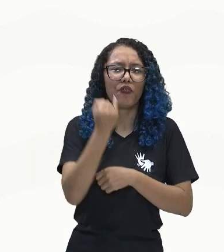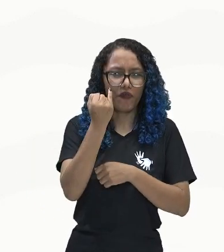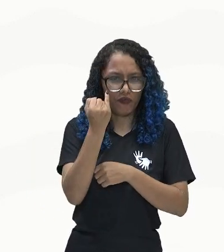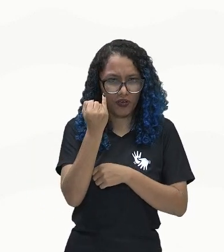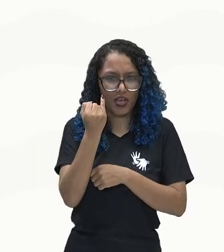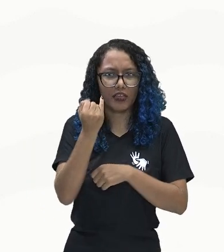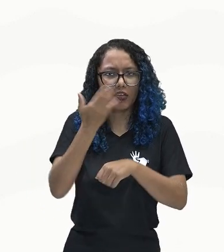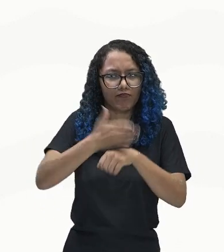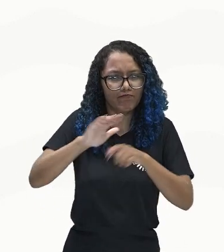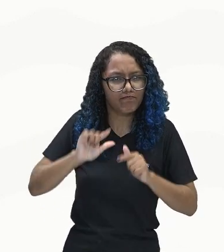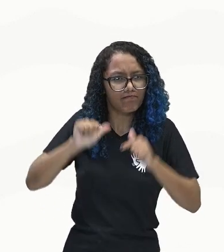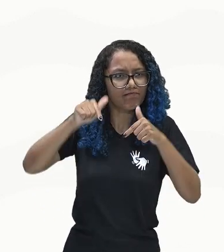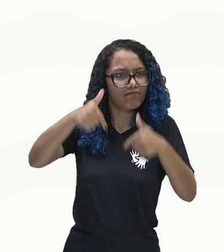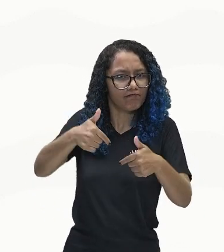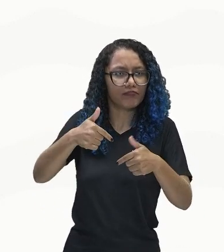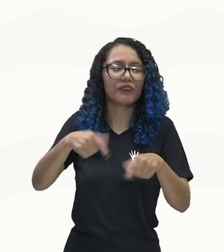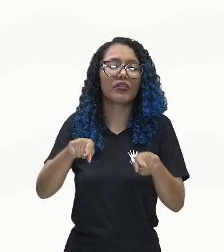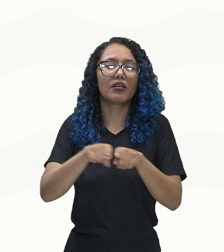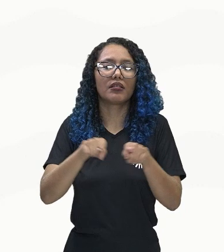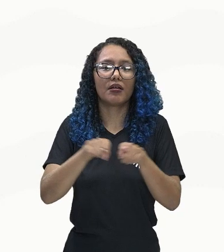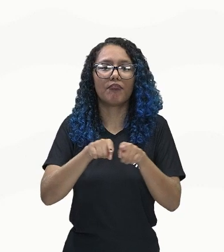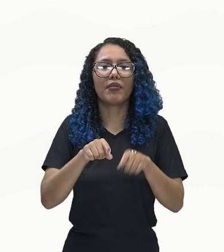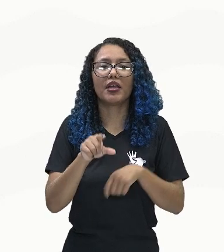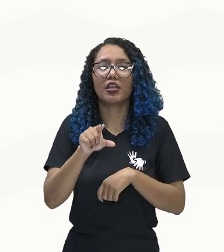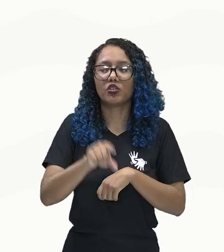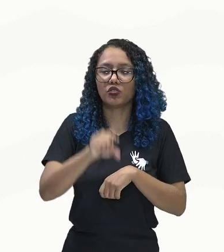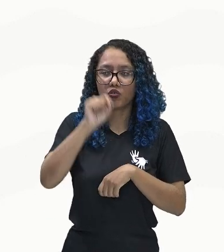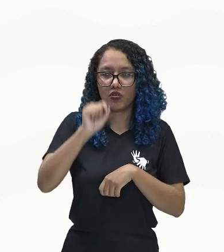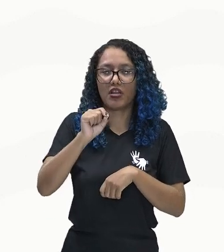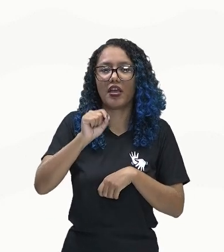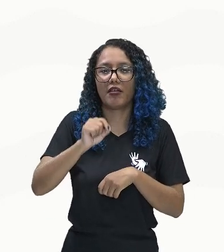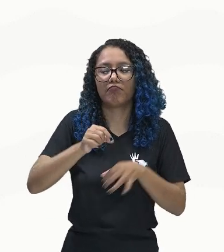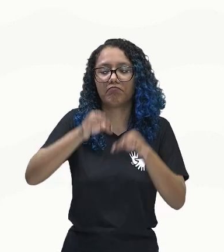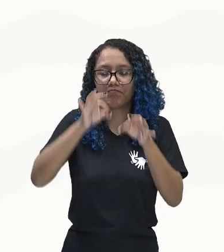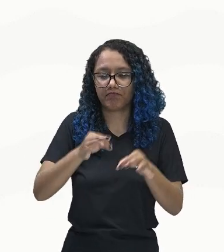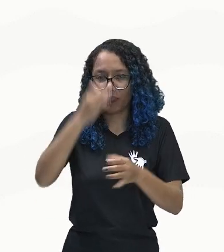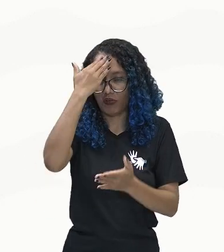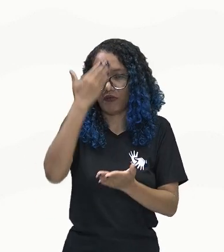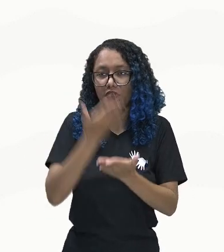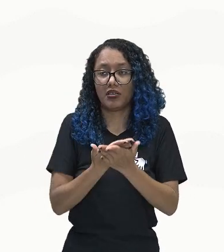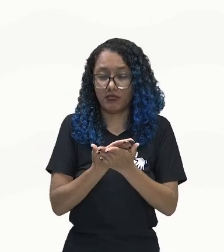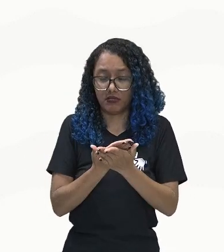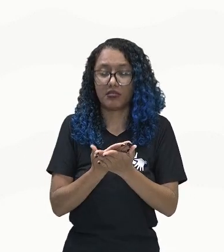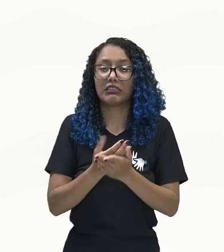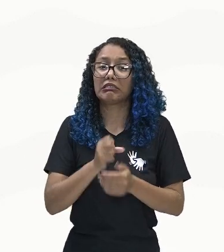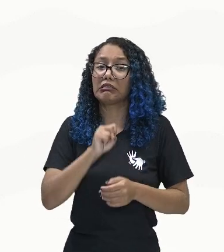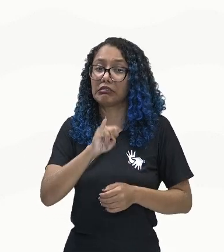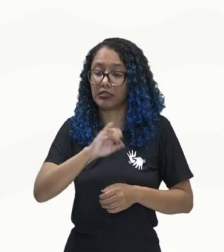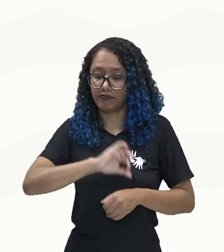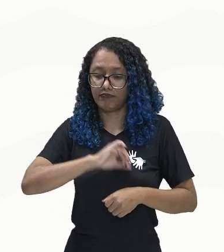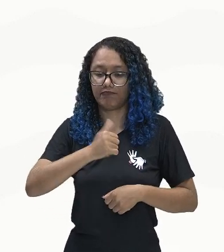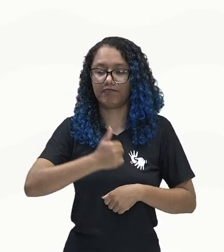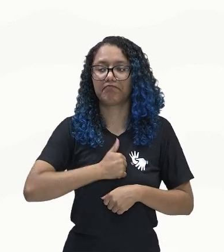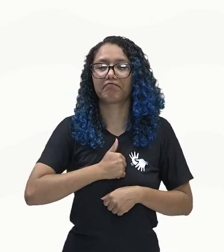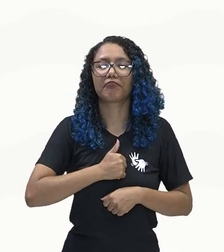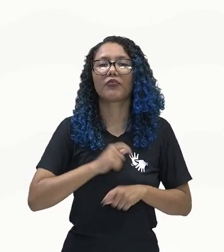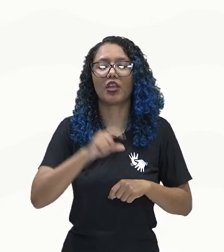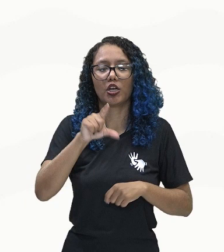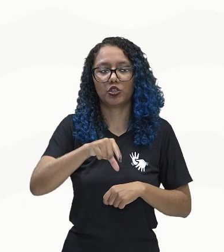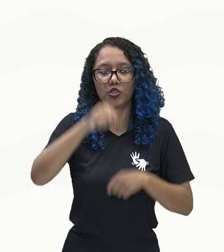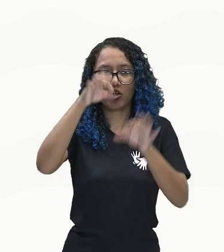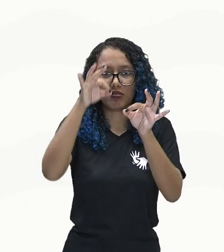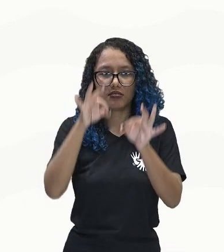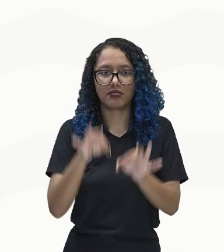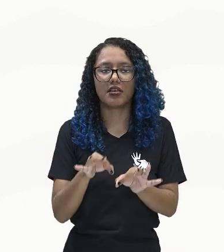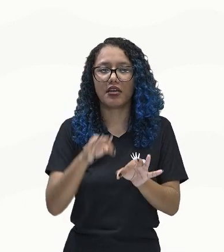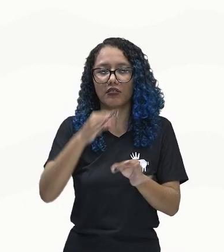Tomar decisões com confiança. Então, quem está ok com a sua autoestima, toma decisões com